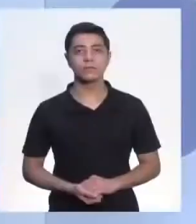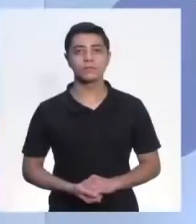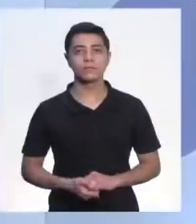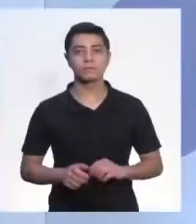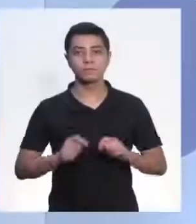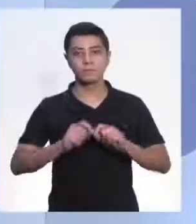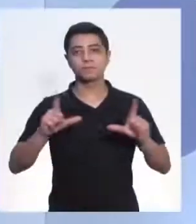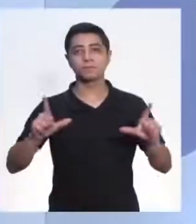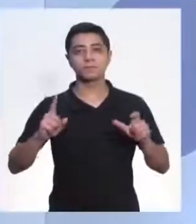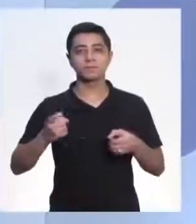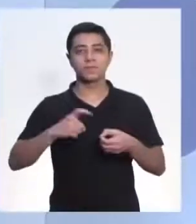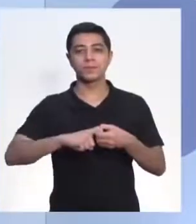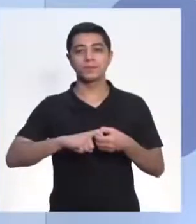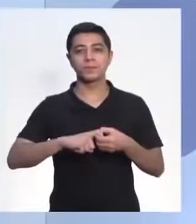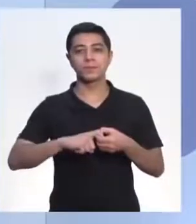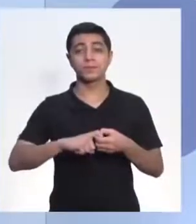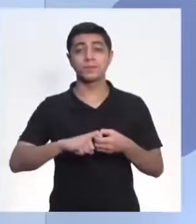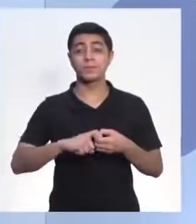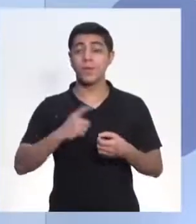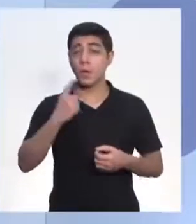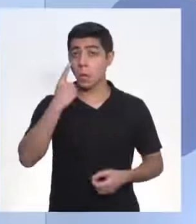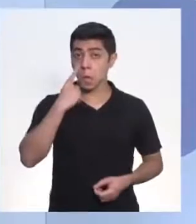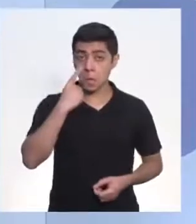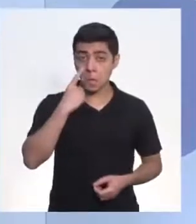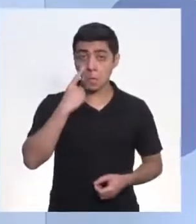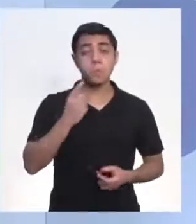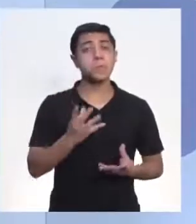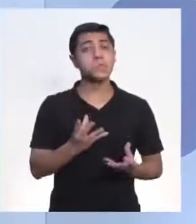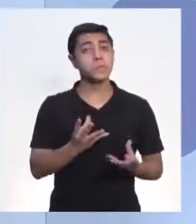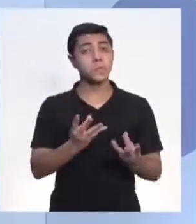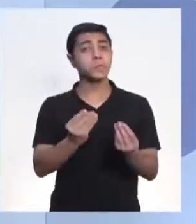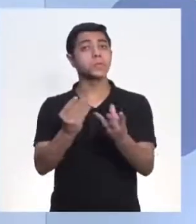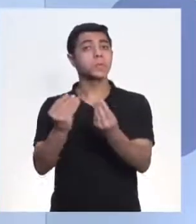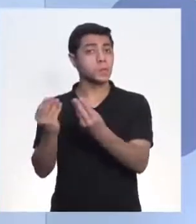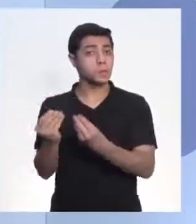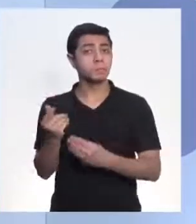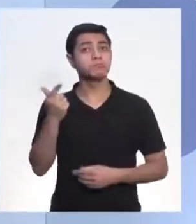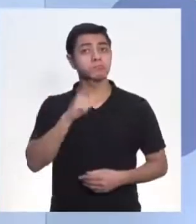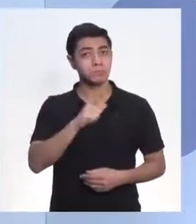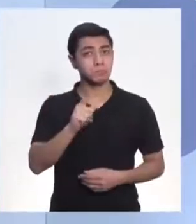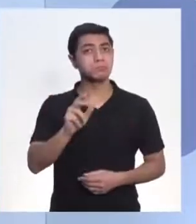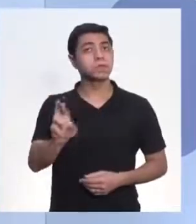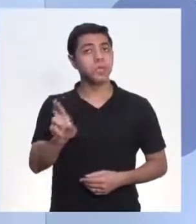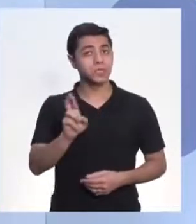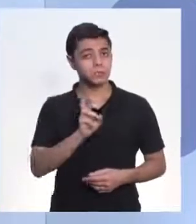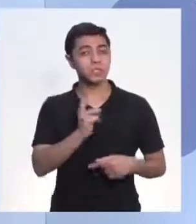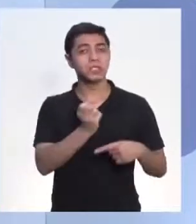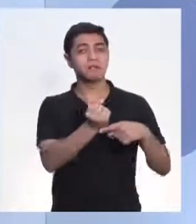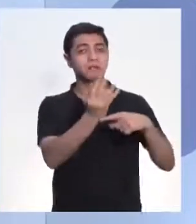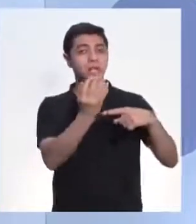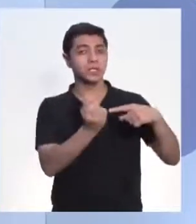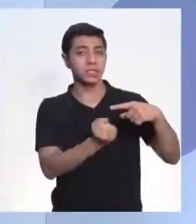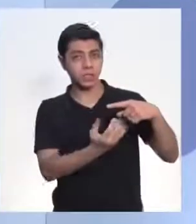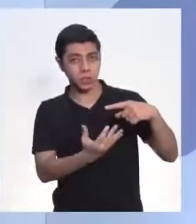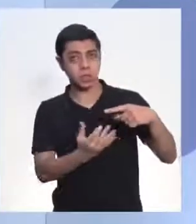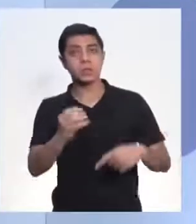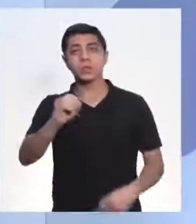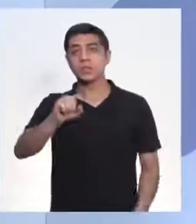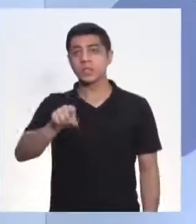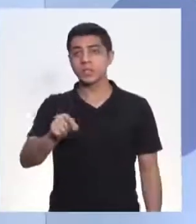Retornamos aqui. Olha, muitos aqui conseguiram colocar aí fração, decimal e a porcentagem, tá,